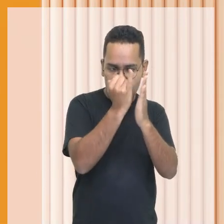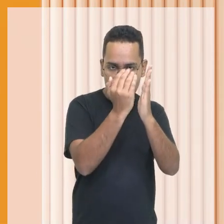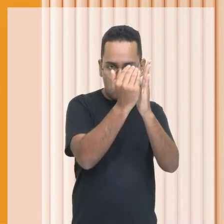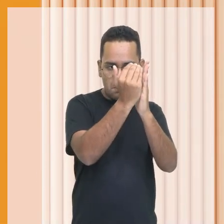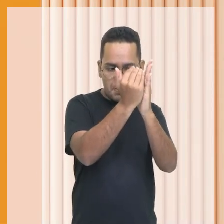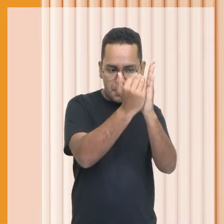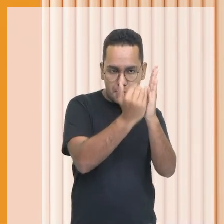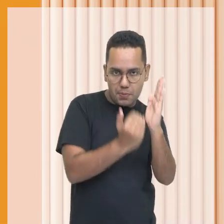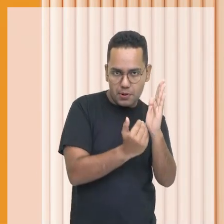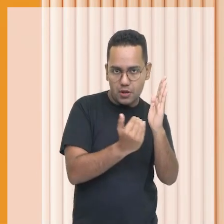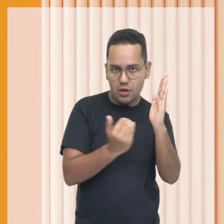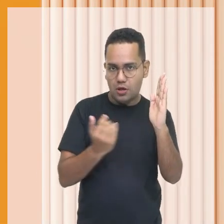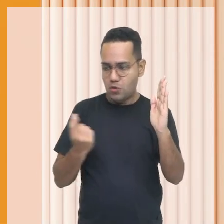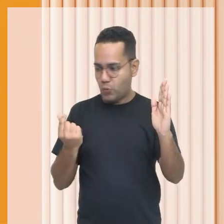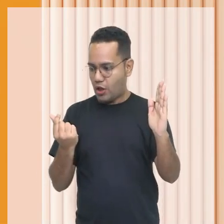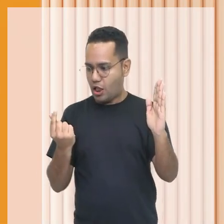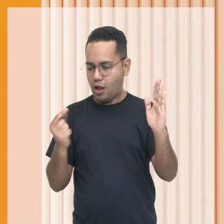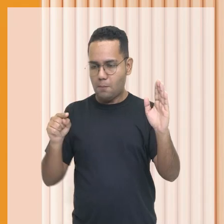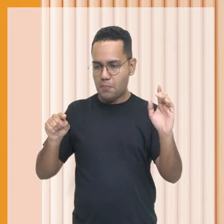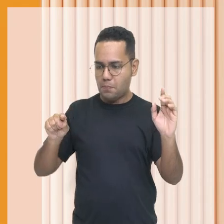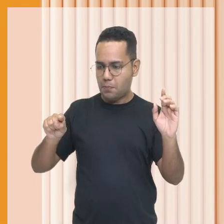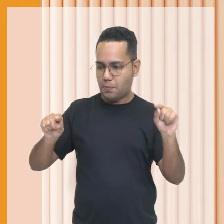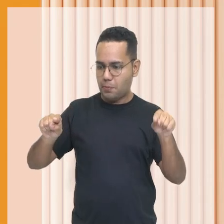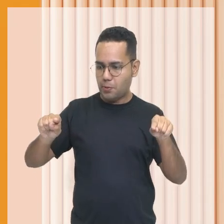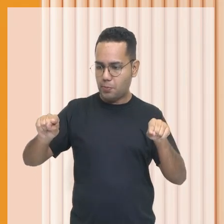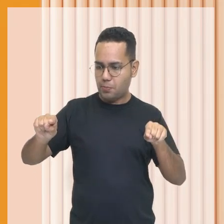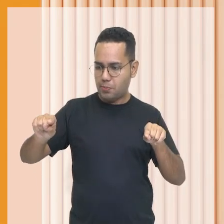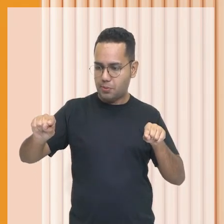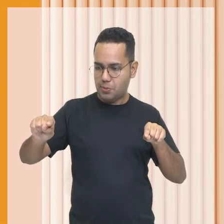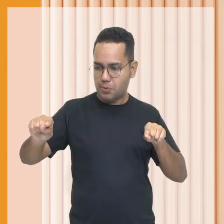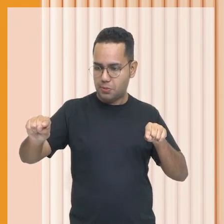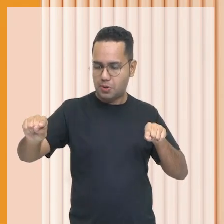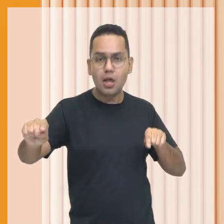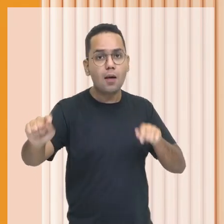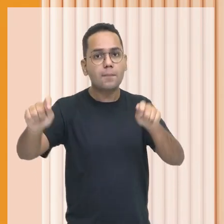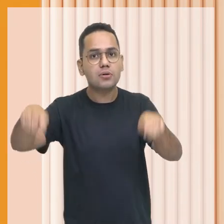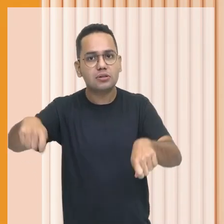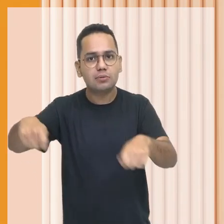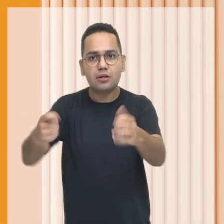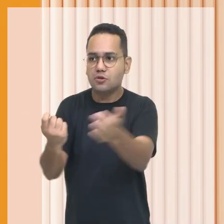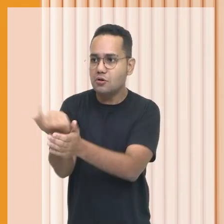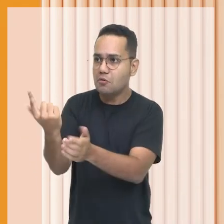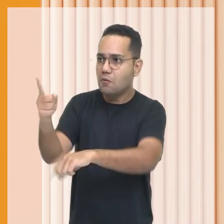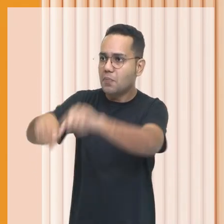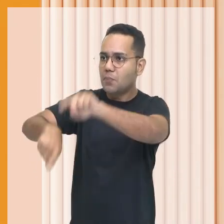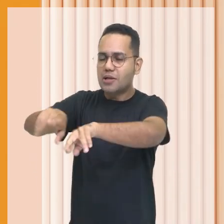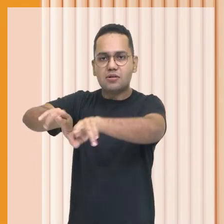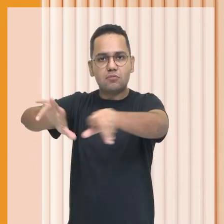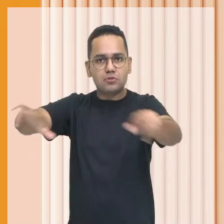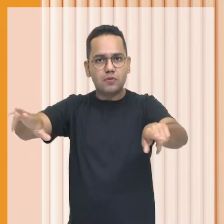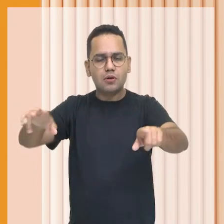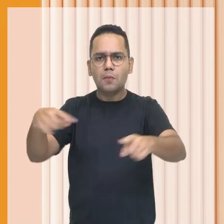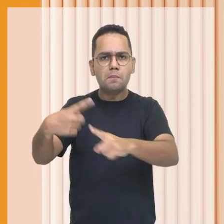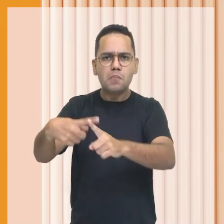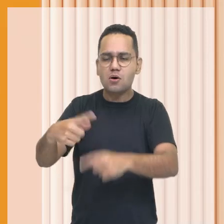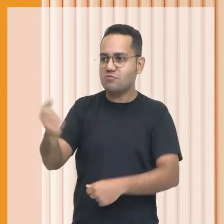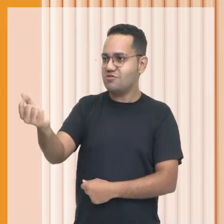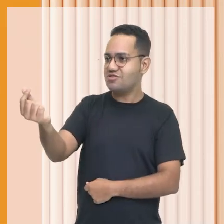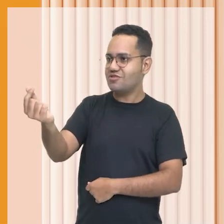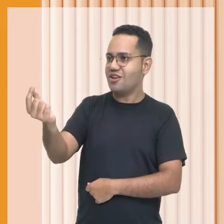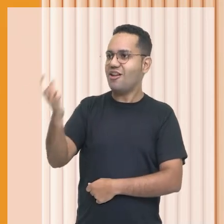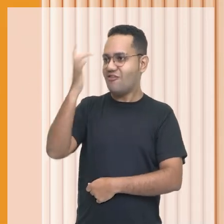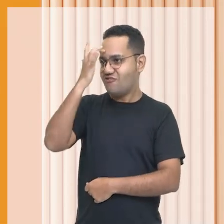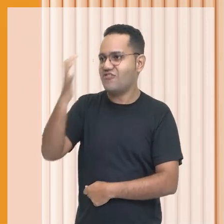que eu ganho tem um maior poder de compra, porque o valor das coisas está estabilizado. Então eu posso comprar um pouco